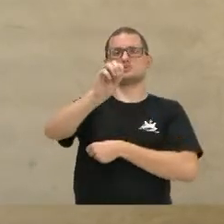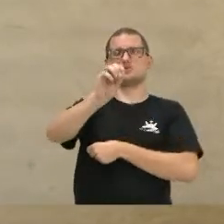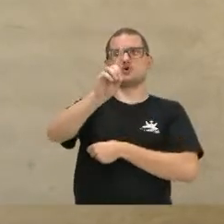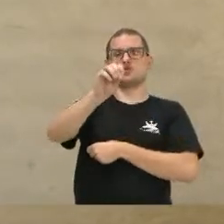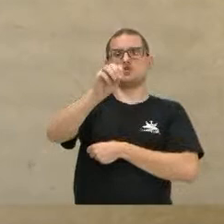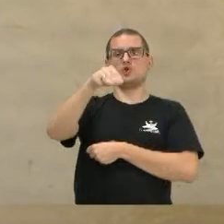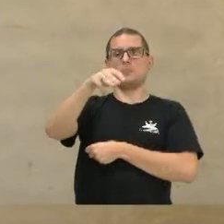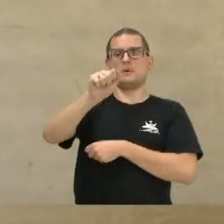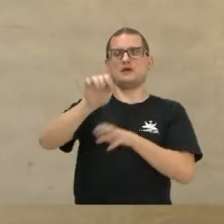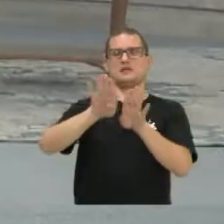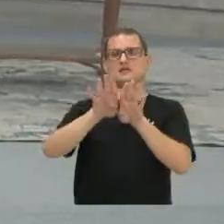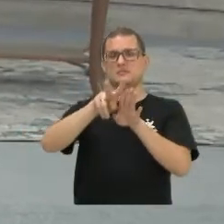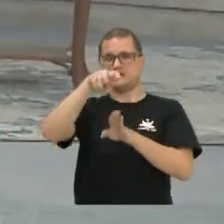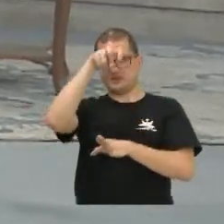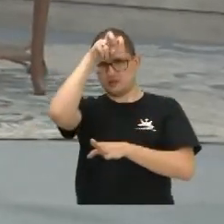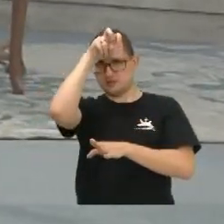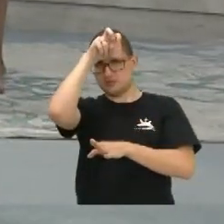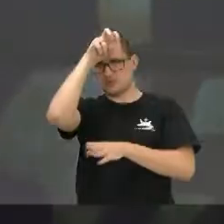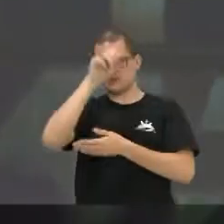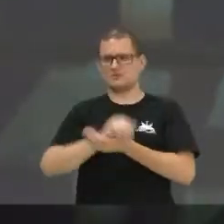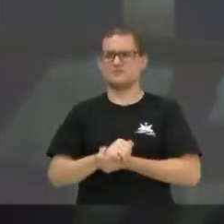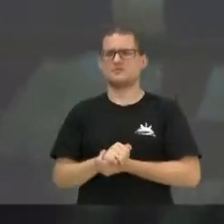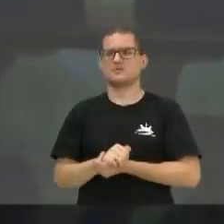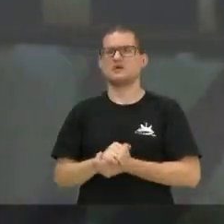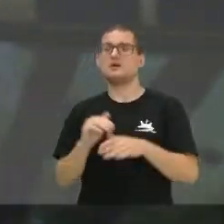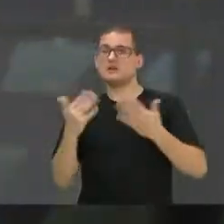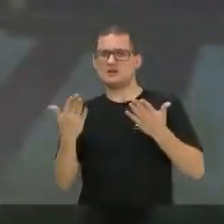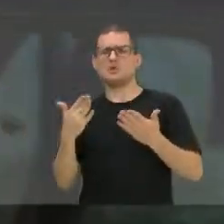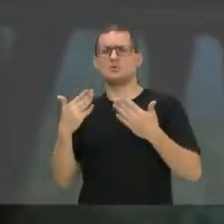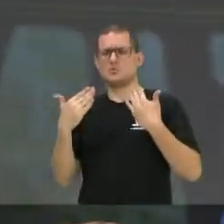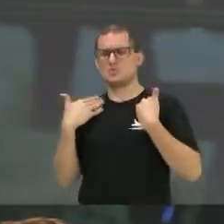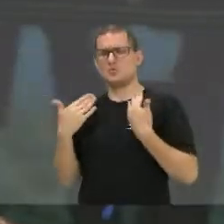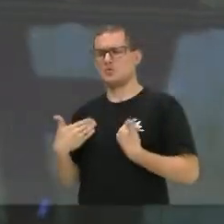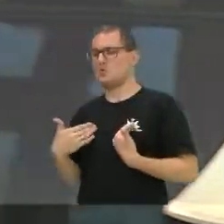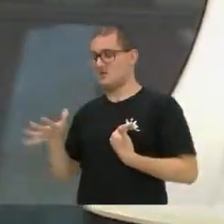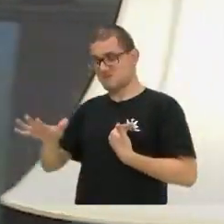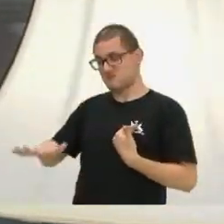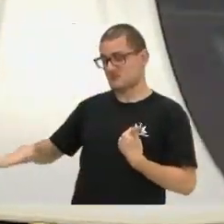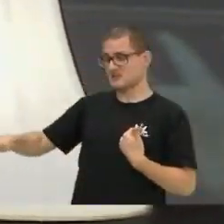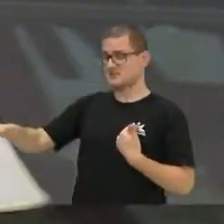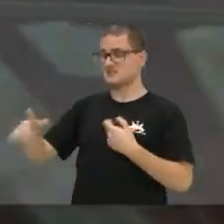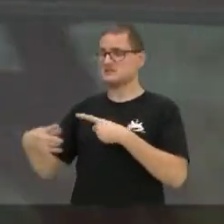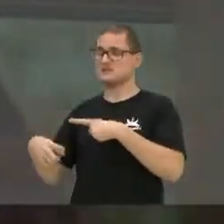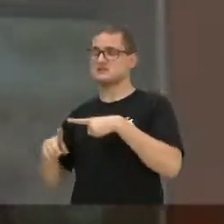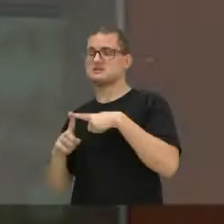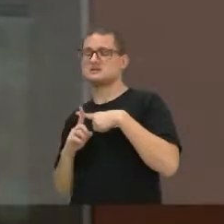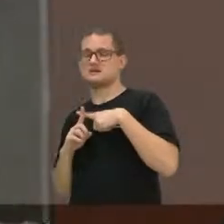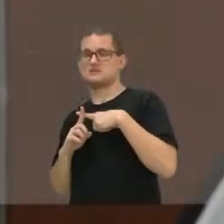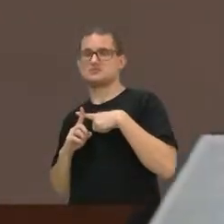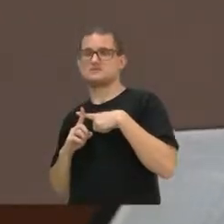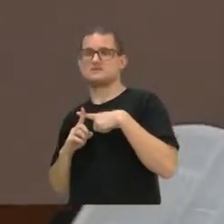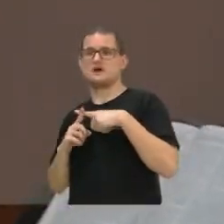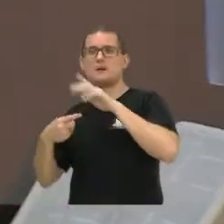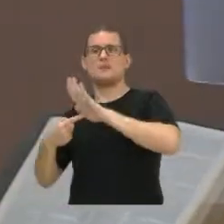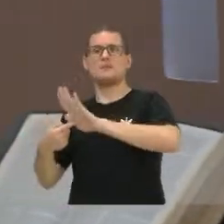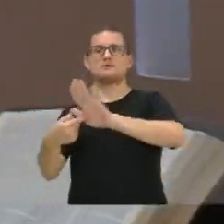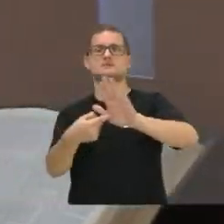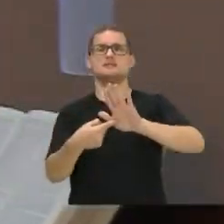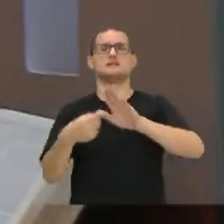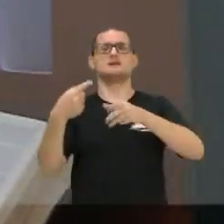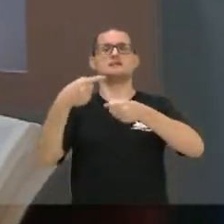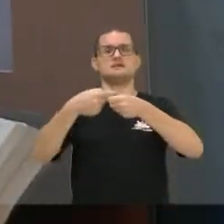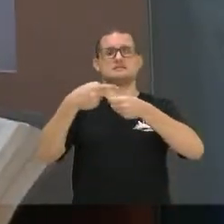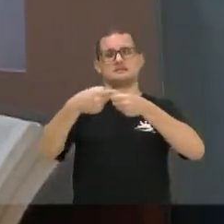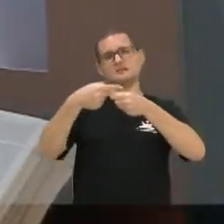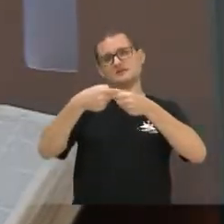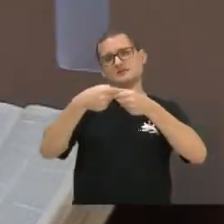delas foi crucificar os cadáveres destes cristãos seus cadáveres ficarão expostos na grande